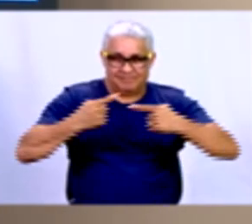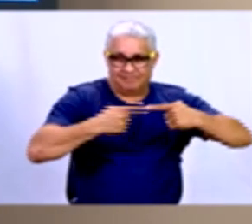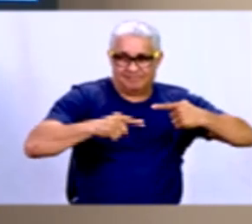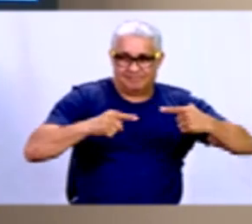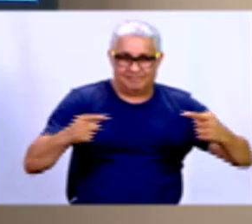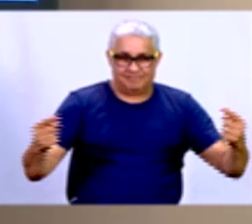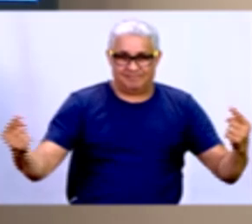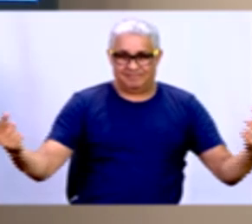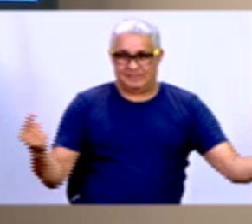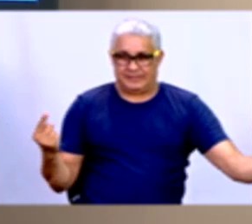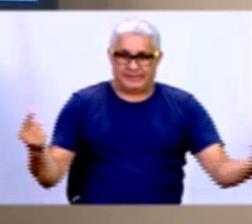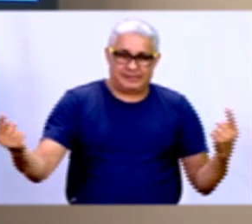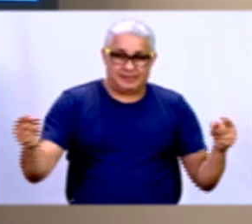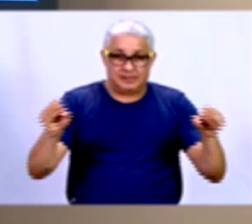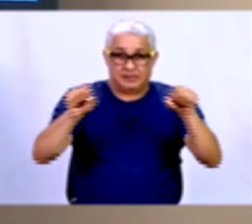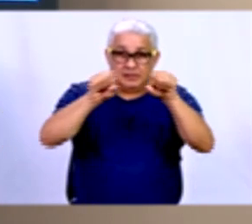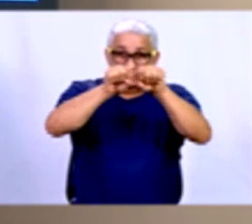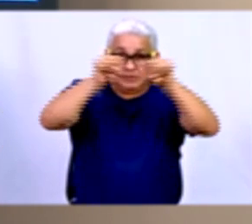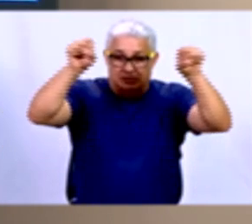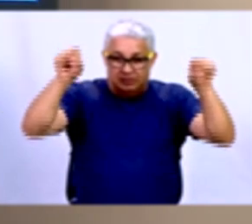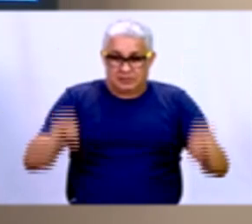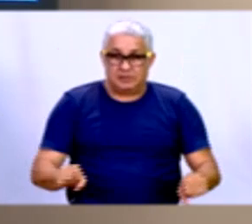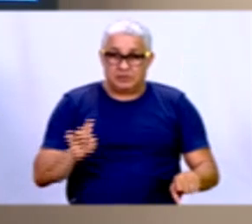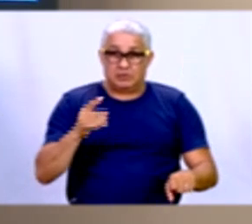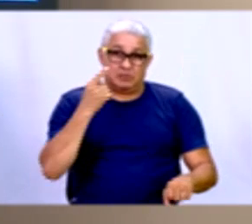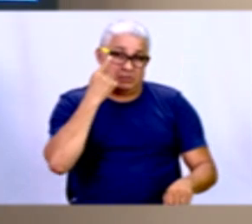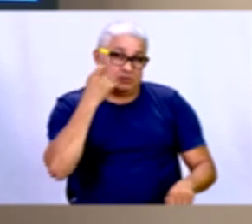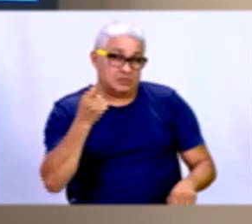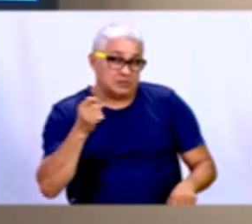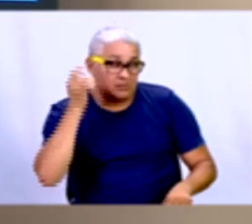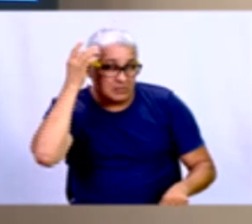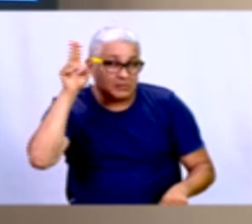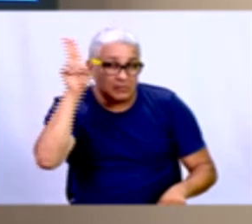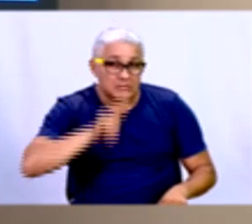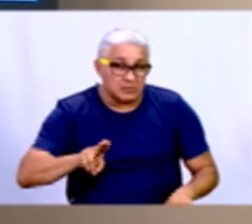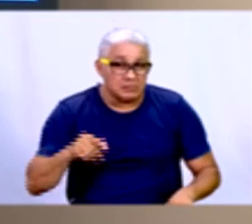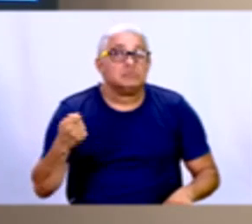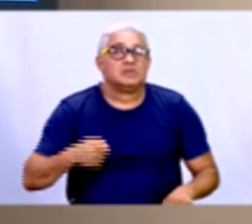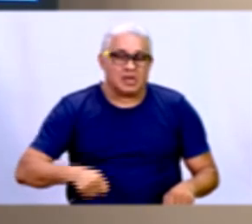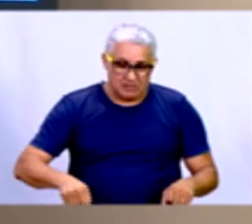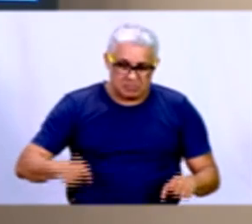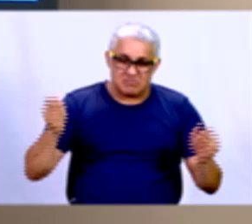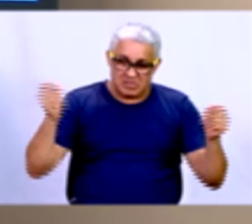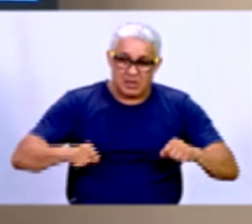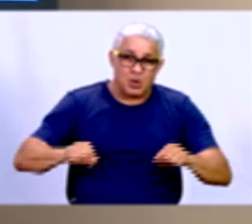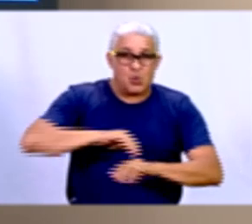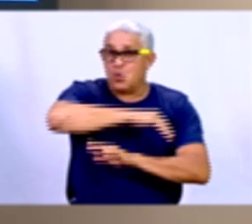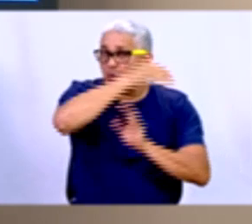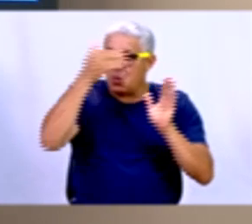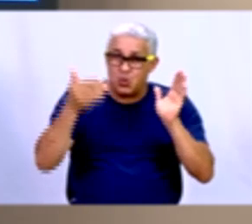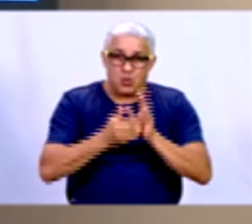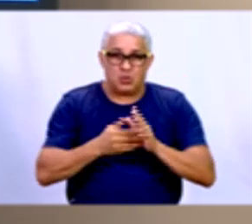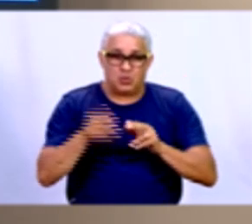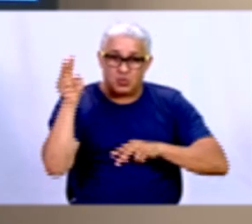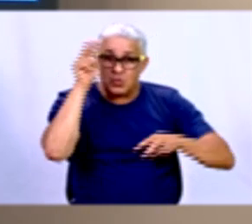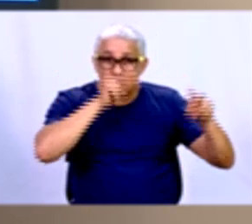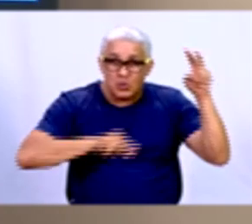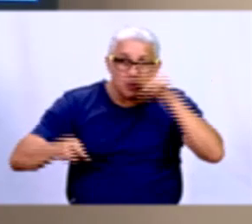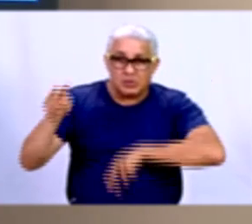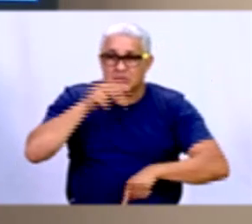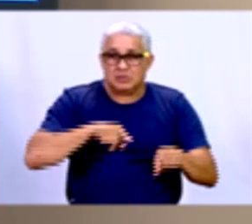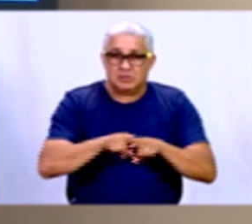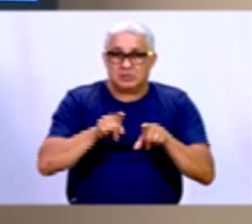porque o sistema ele não tem que ser só intuitivo e fácil de ser usado, ele tem que funcionar, tá? Então, em cima